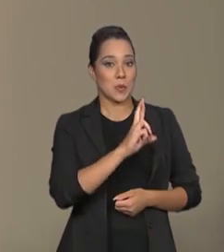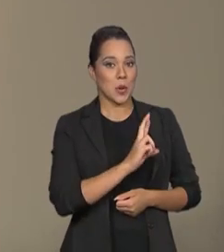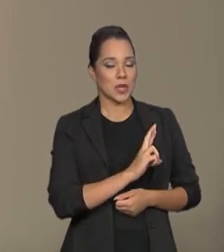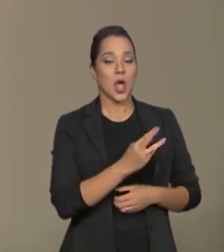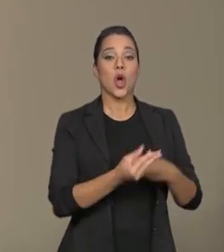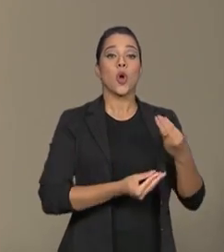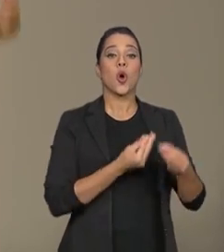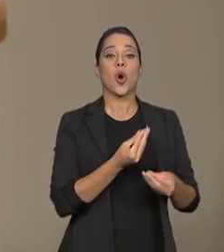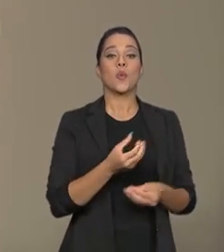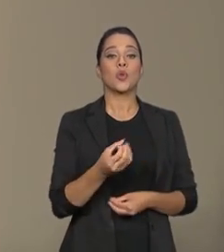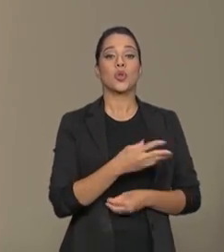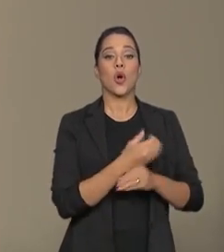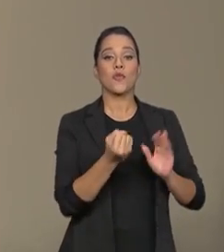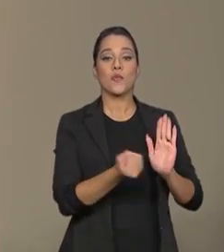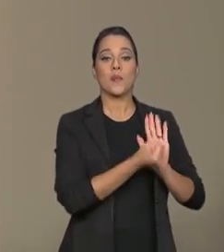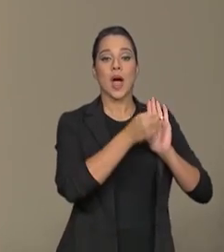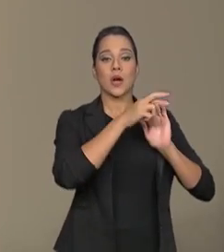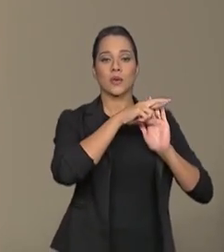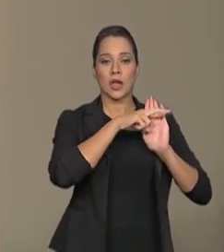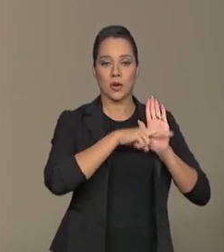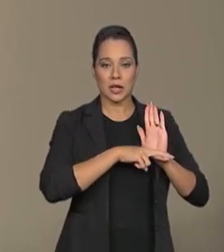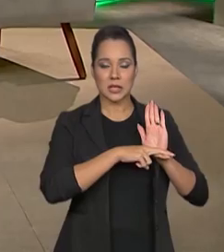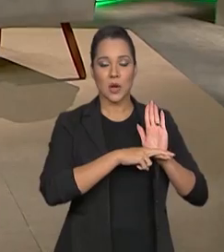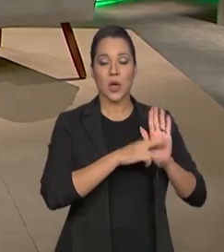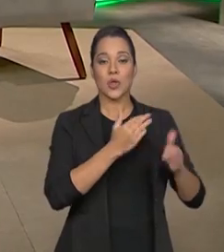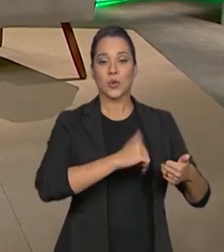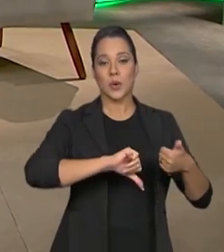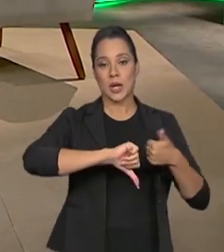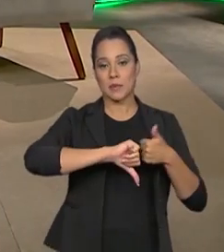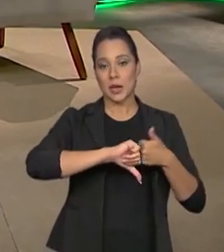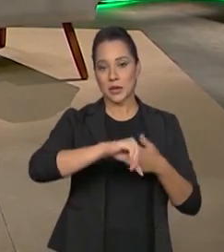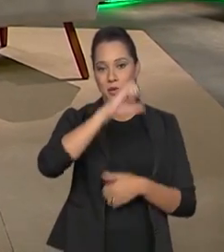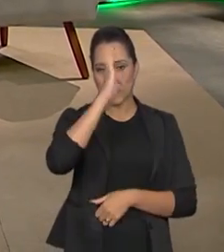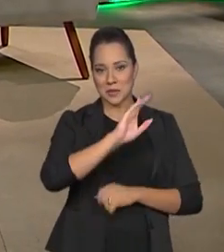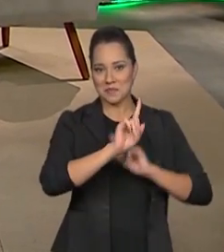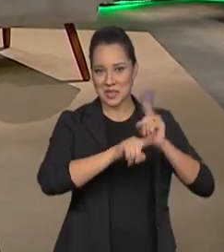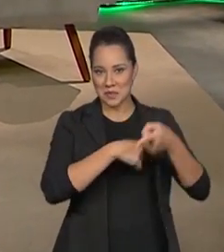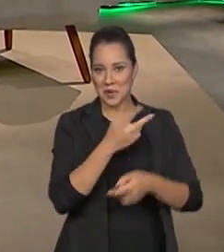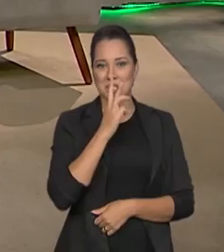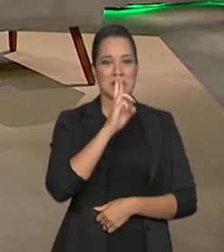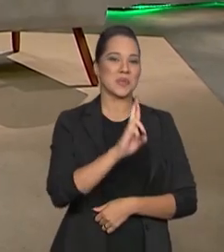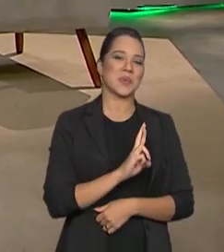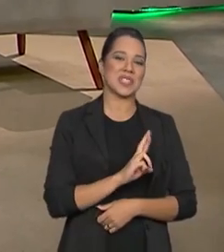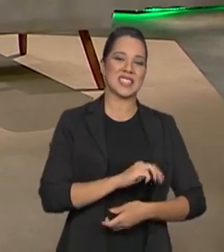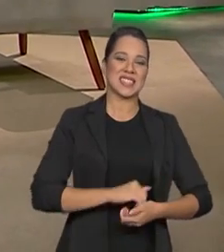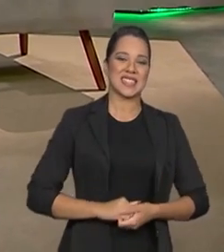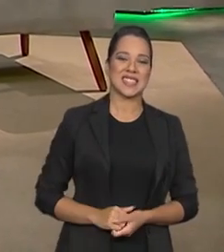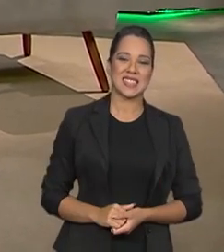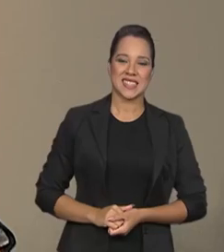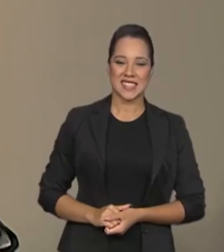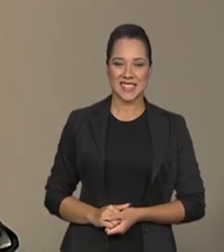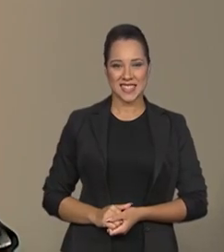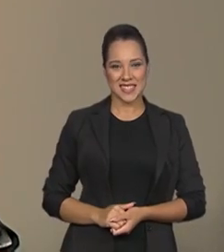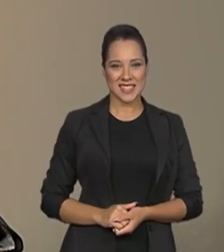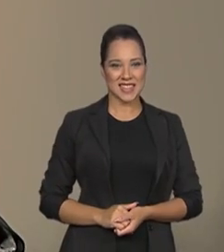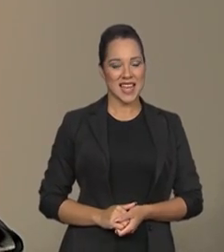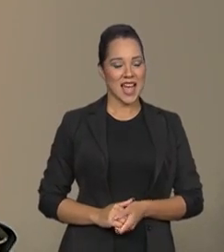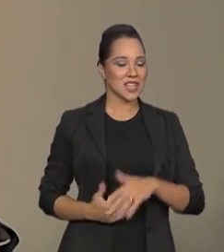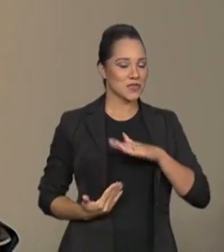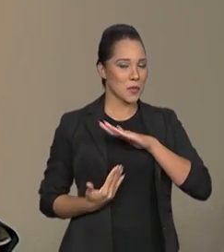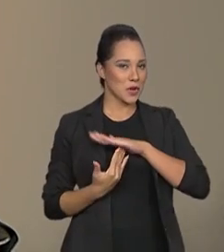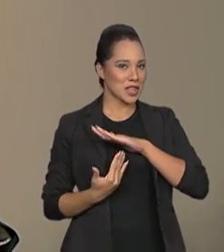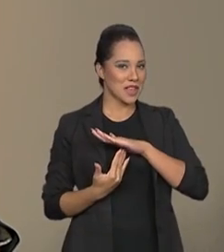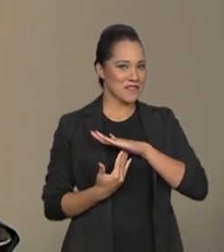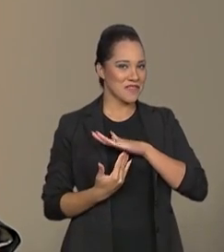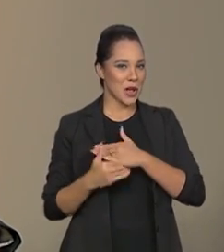como é que está o novo marco regulatório do Inmetro no país mas o senhor responde daqui a pouquinho vamos